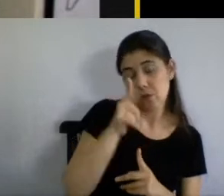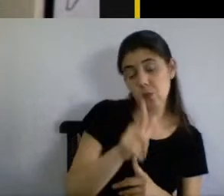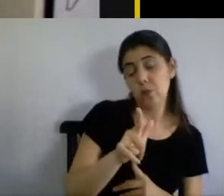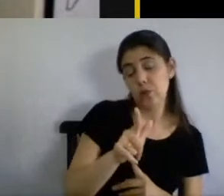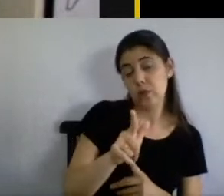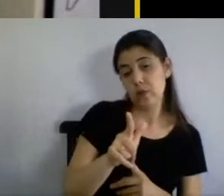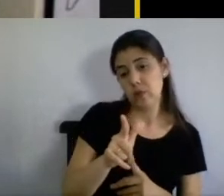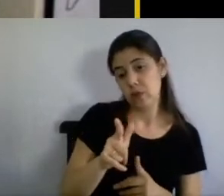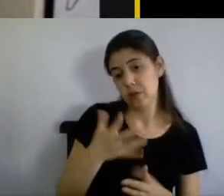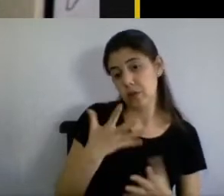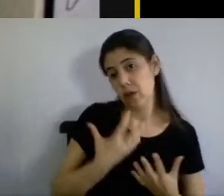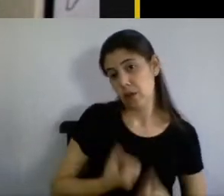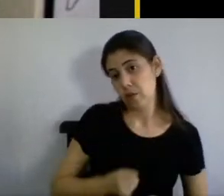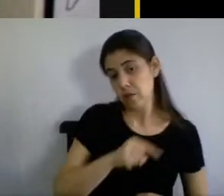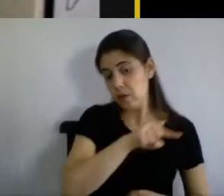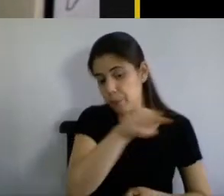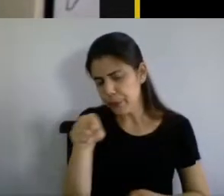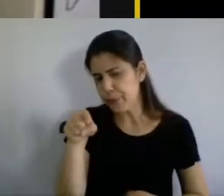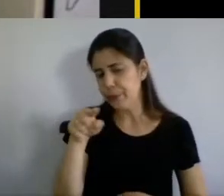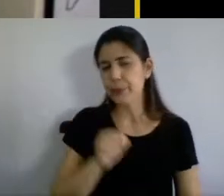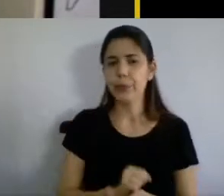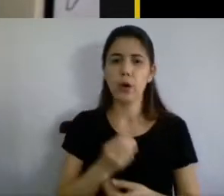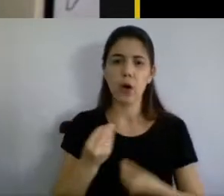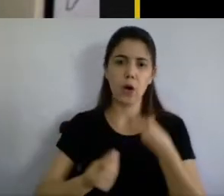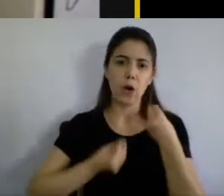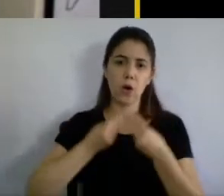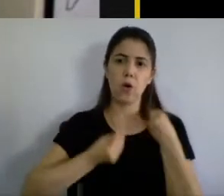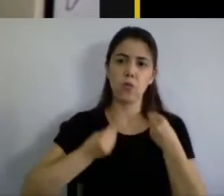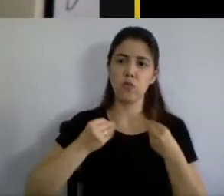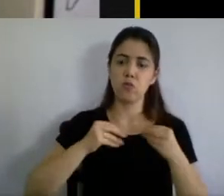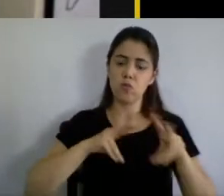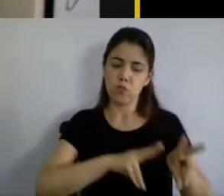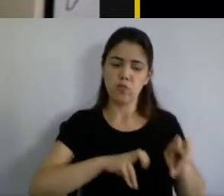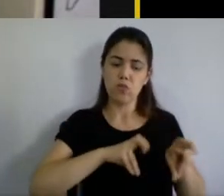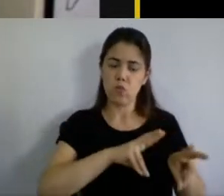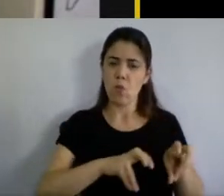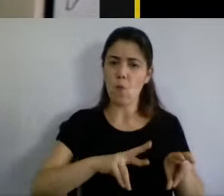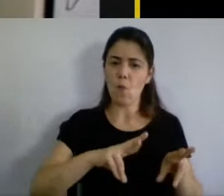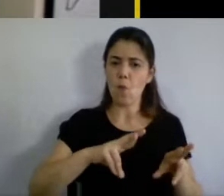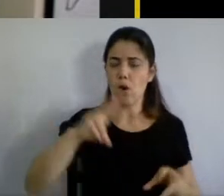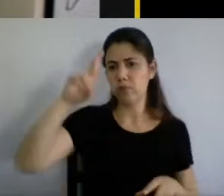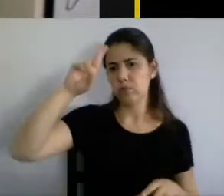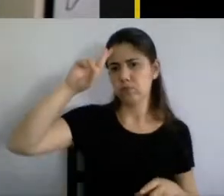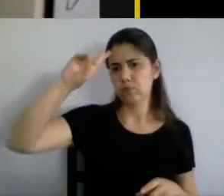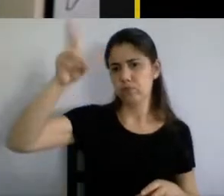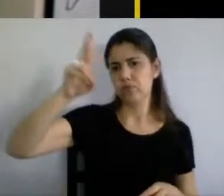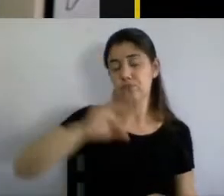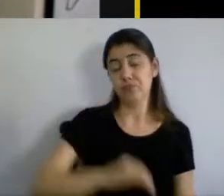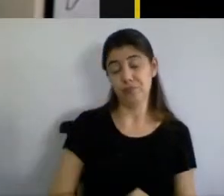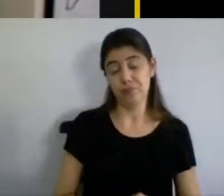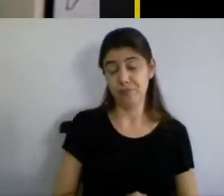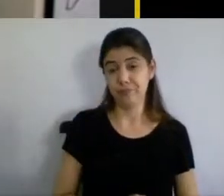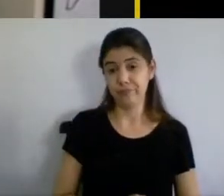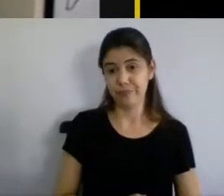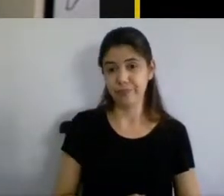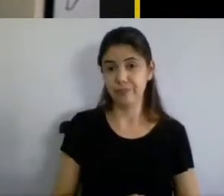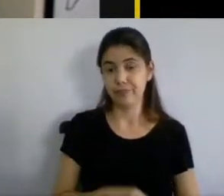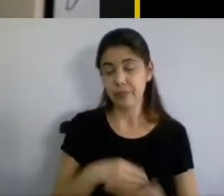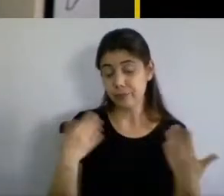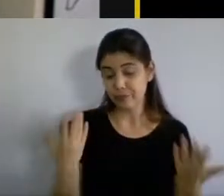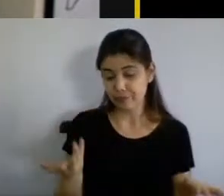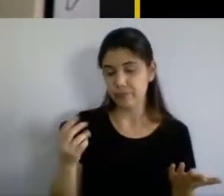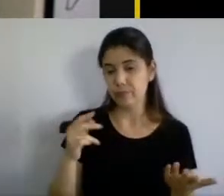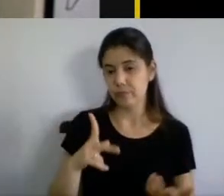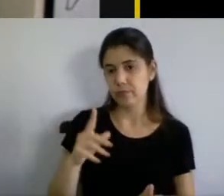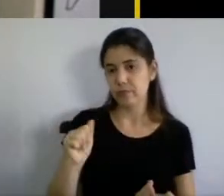a sua posição de fazendeiro proprietário. Então, nesse sentido, o Paulo Honório admite